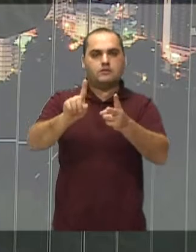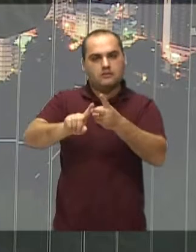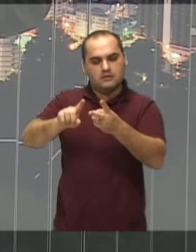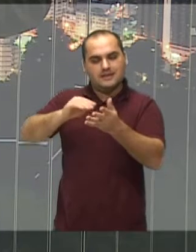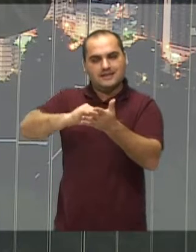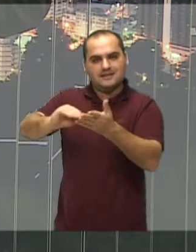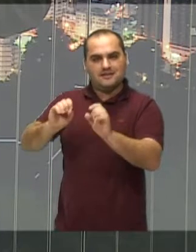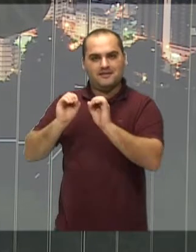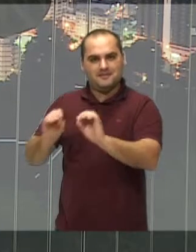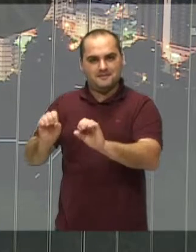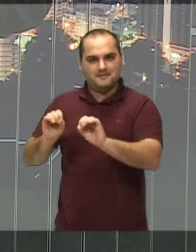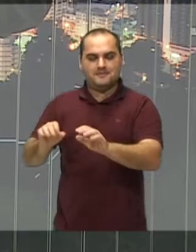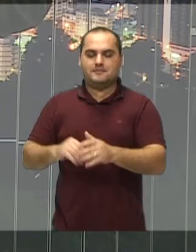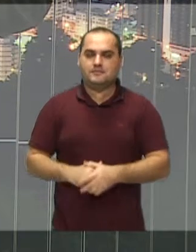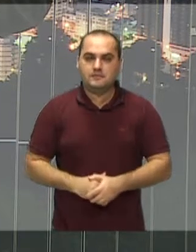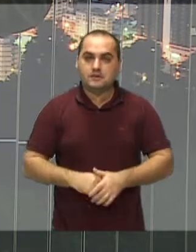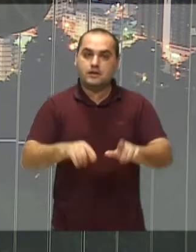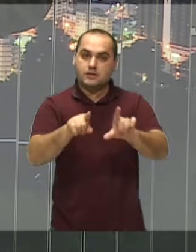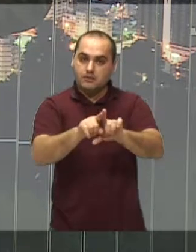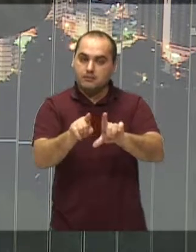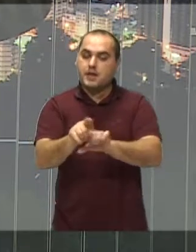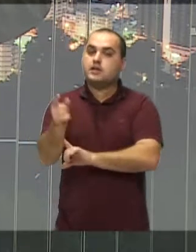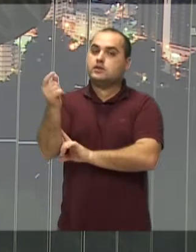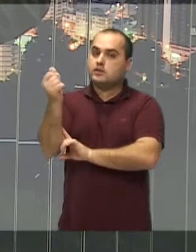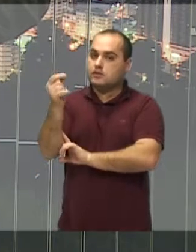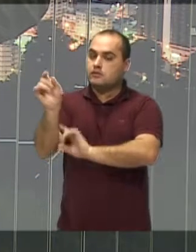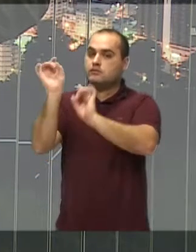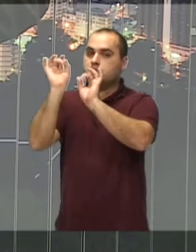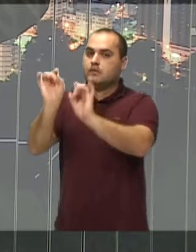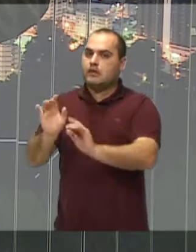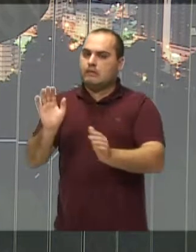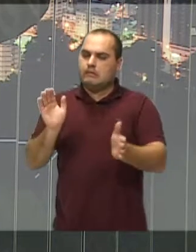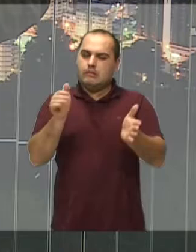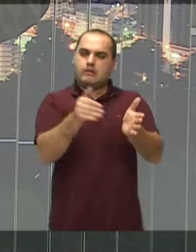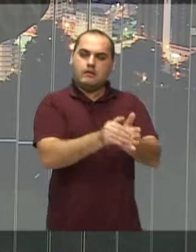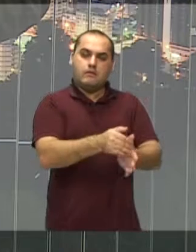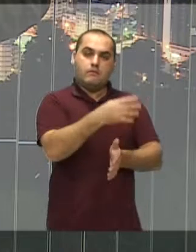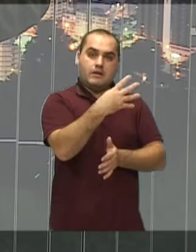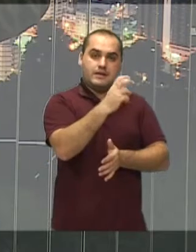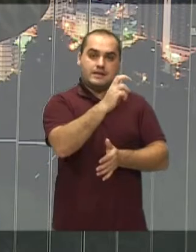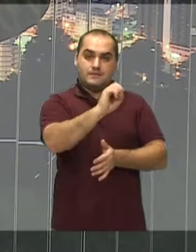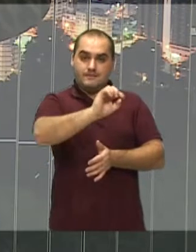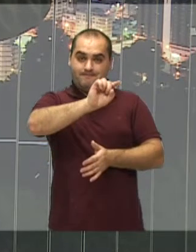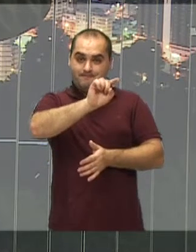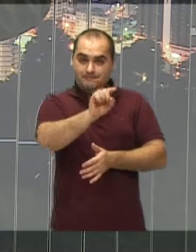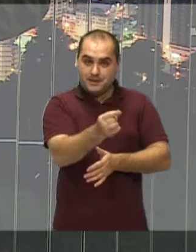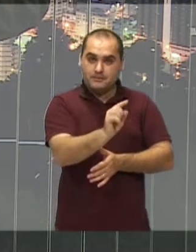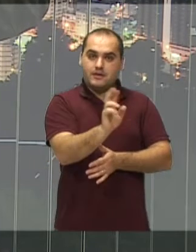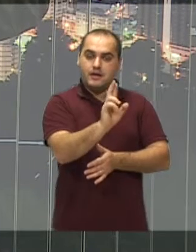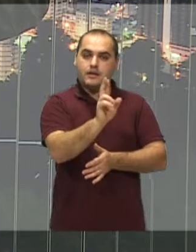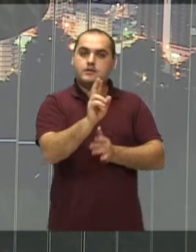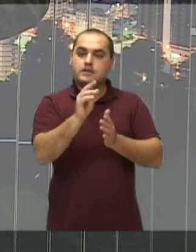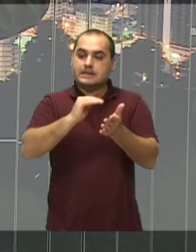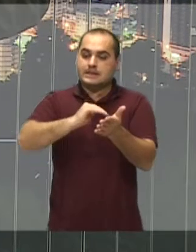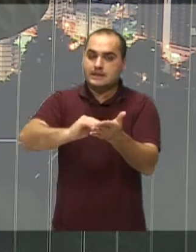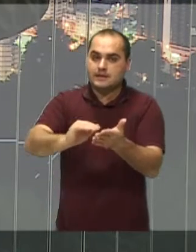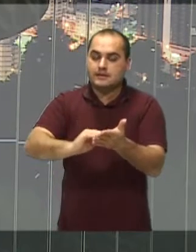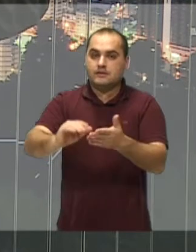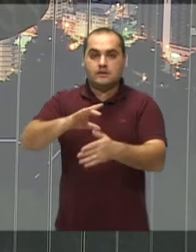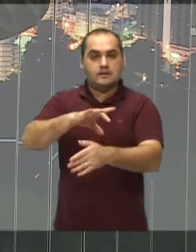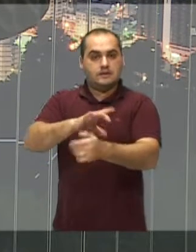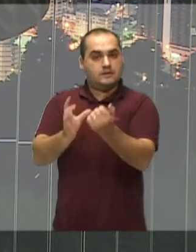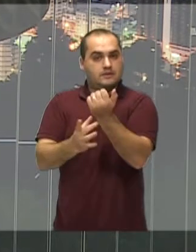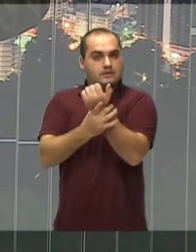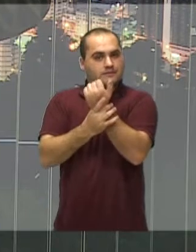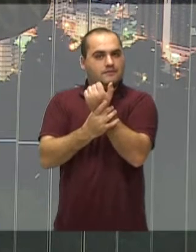também foi autorizado o crédito suplementar de até 450 mil reais para secretaria de